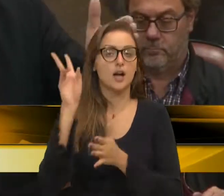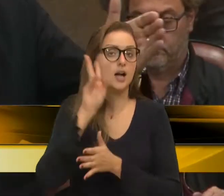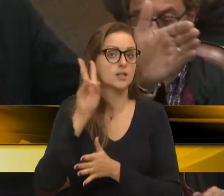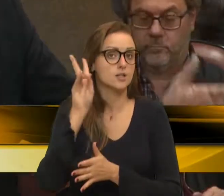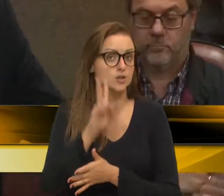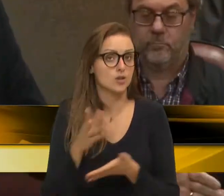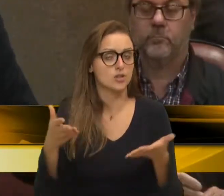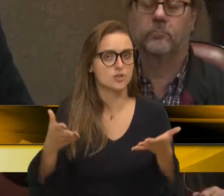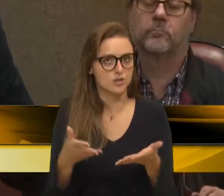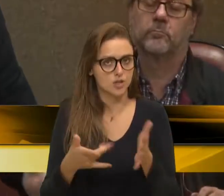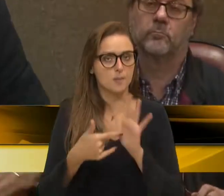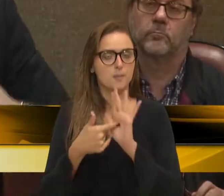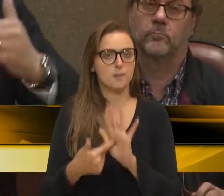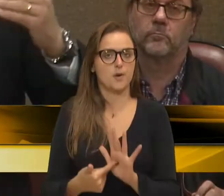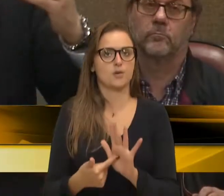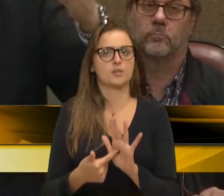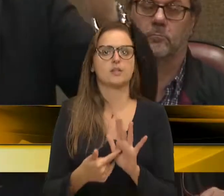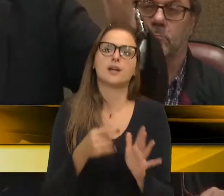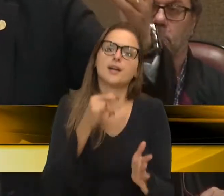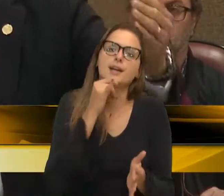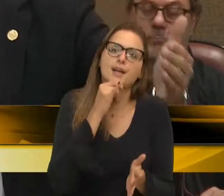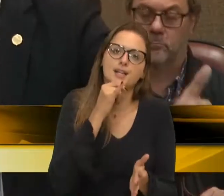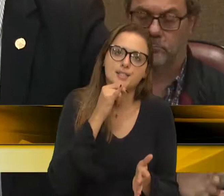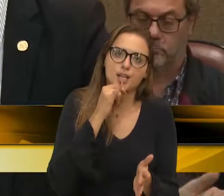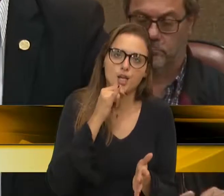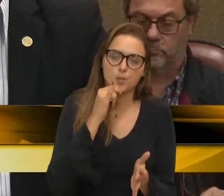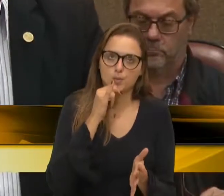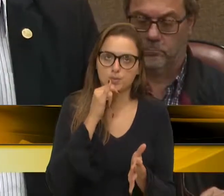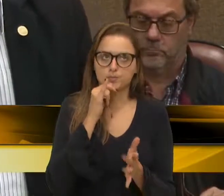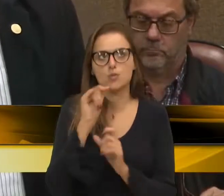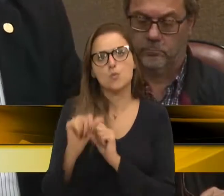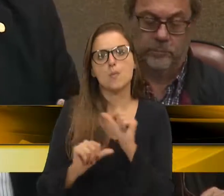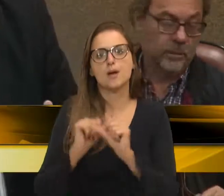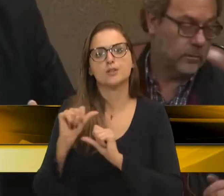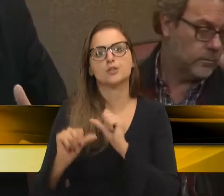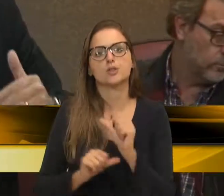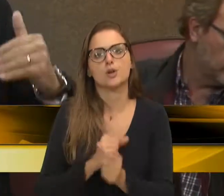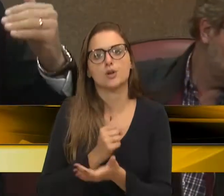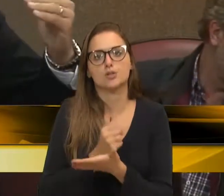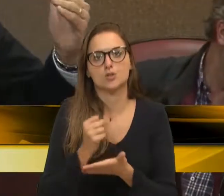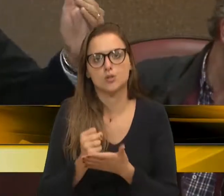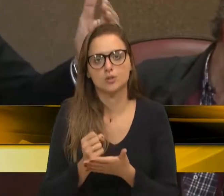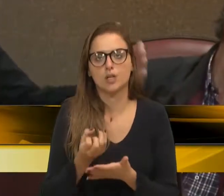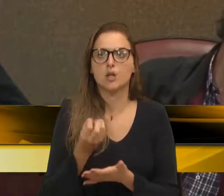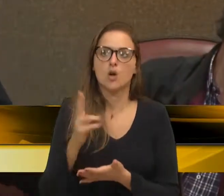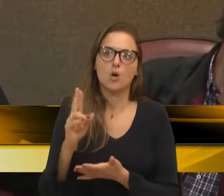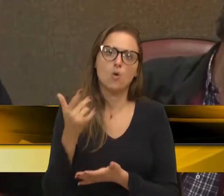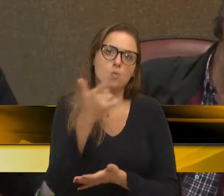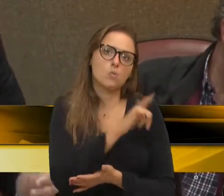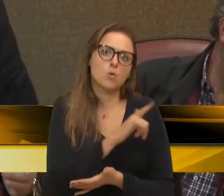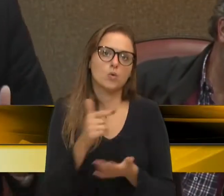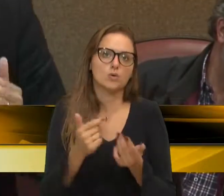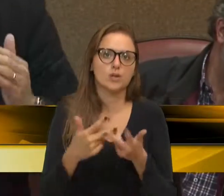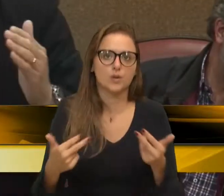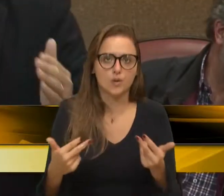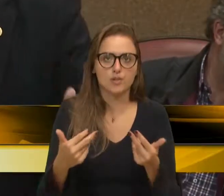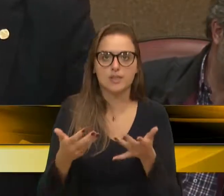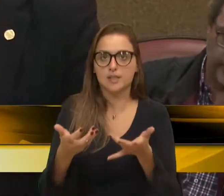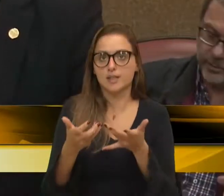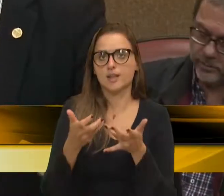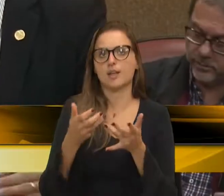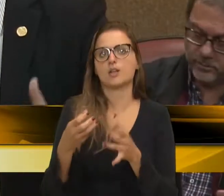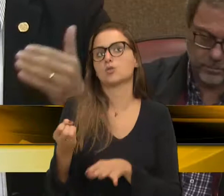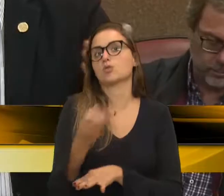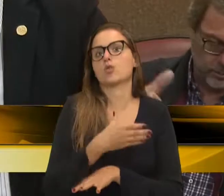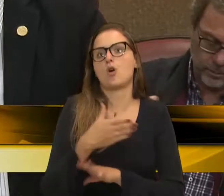em funcionamento e que, por exemplo, por uma alteração contratual ou alguma outra situação, na busca da